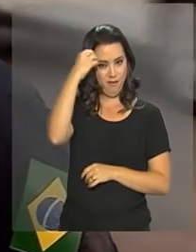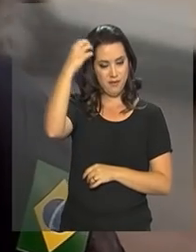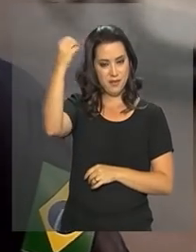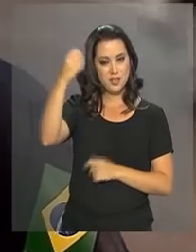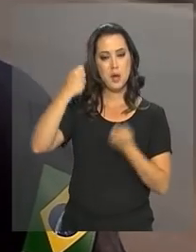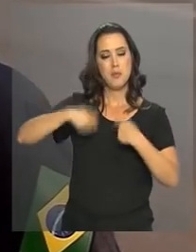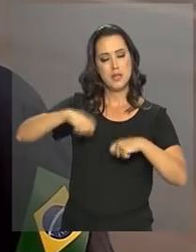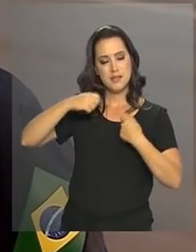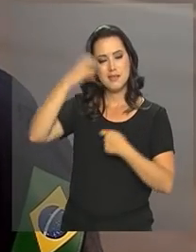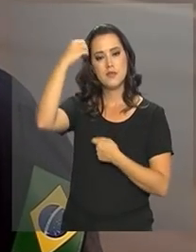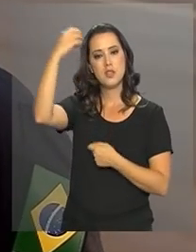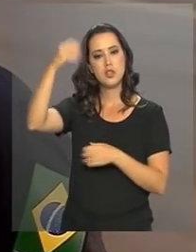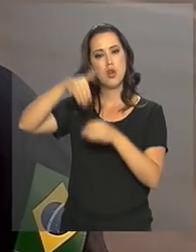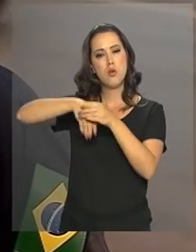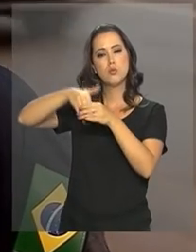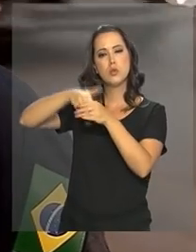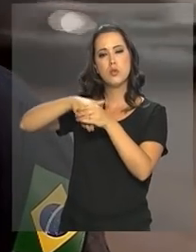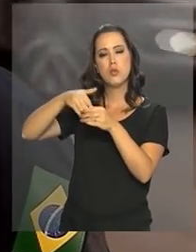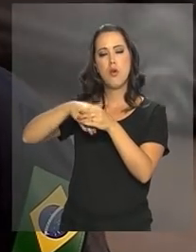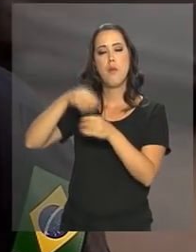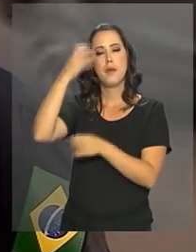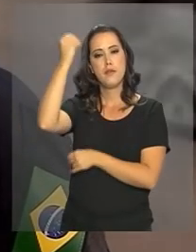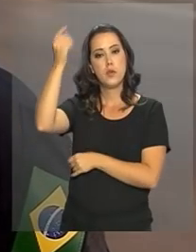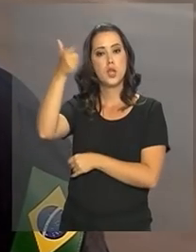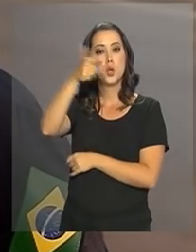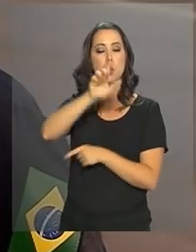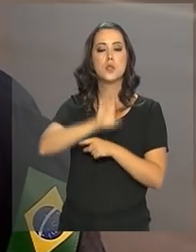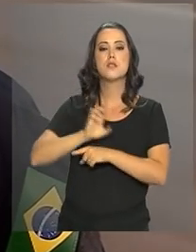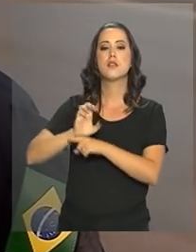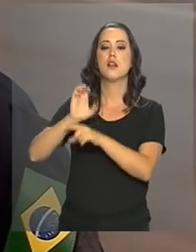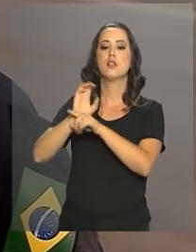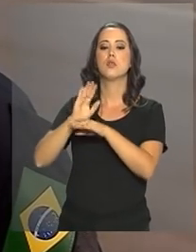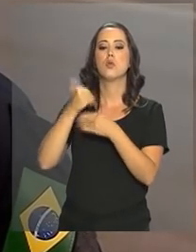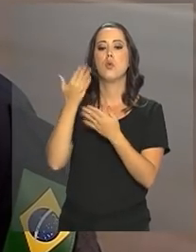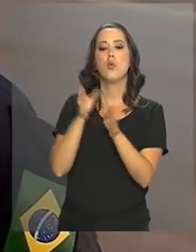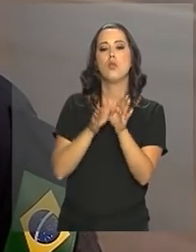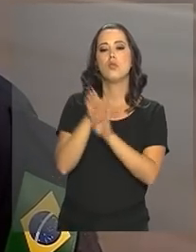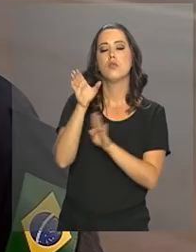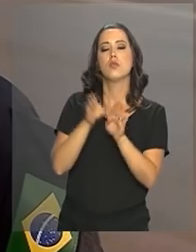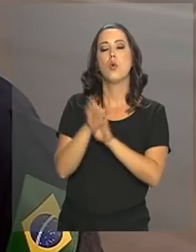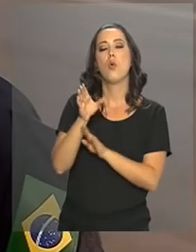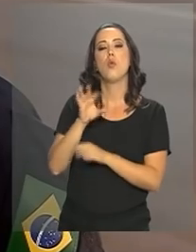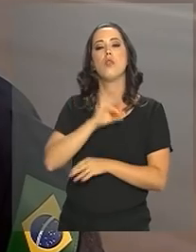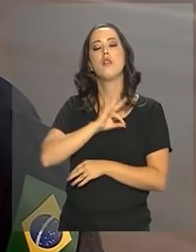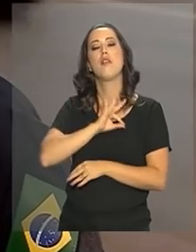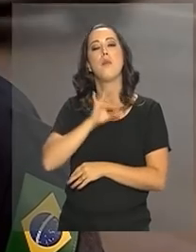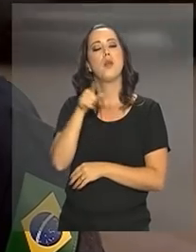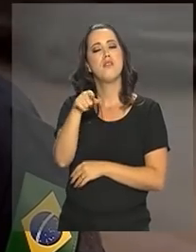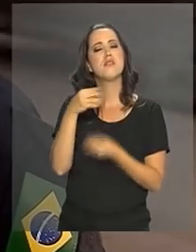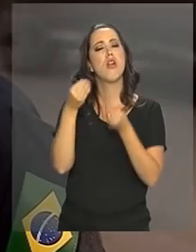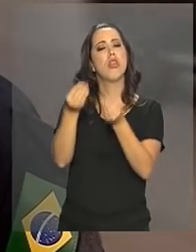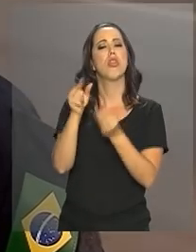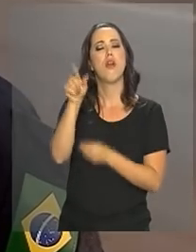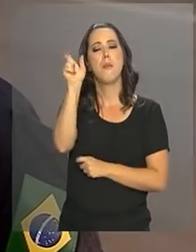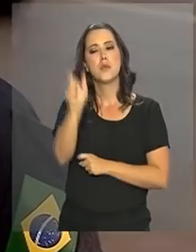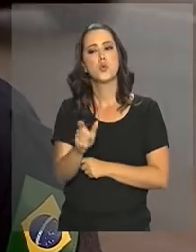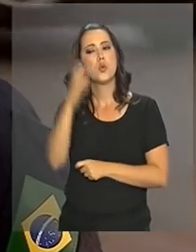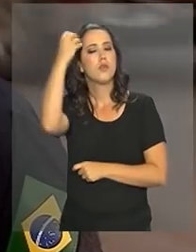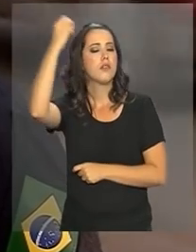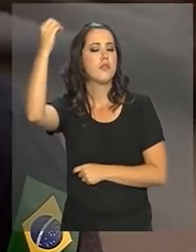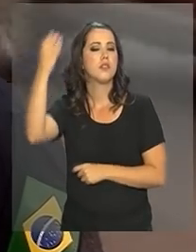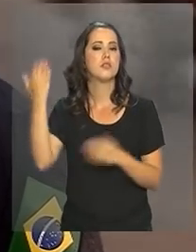que precisa pegar a estrada aí para comparecer no segundo turno. Quais são as dicas que a PRF dá para esse